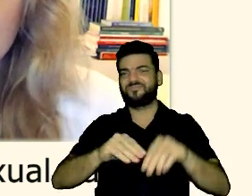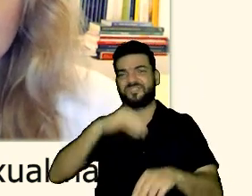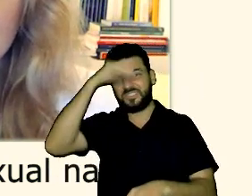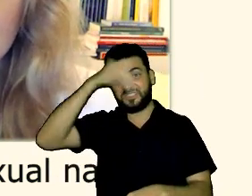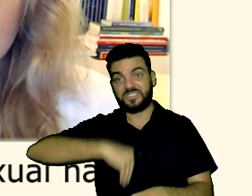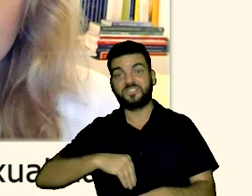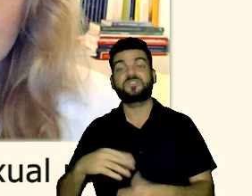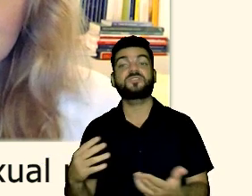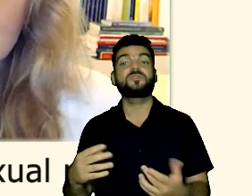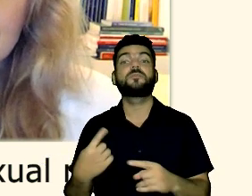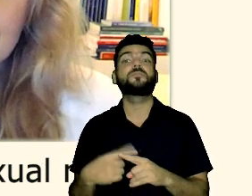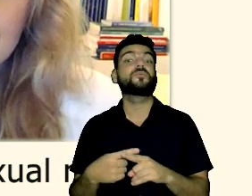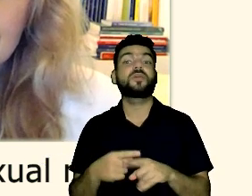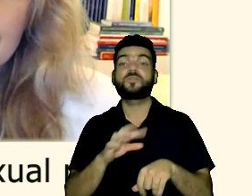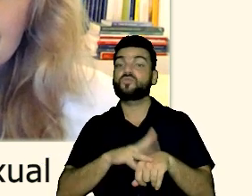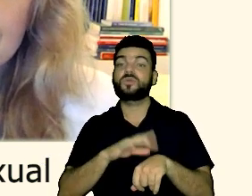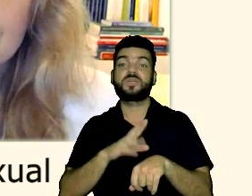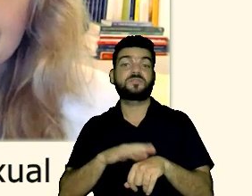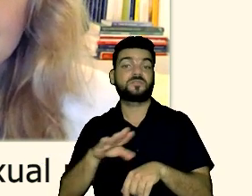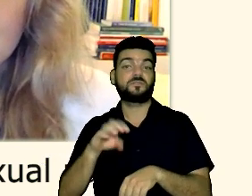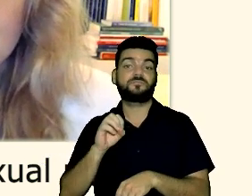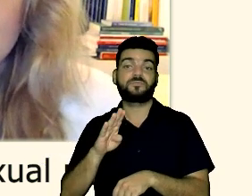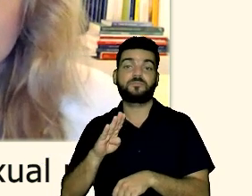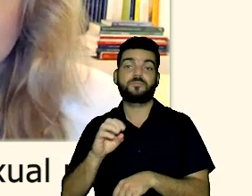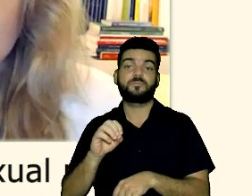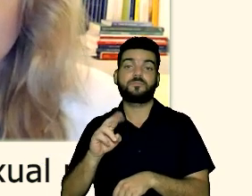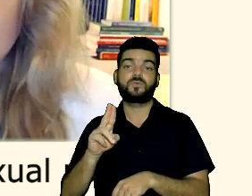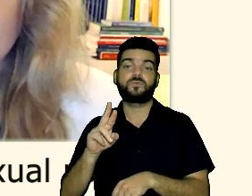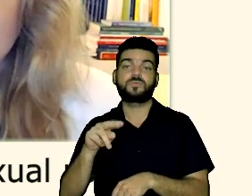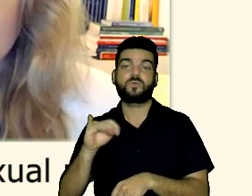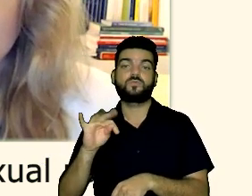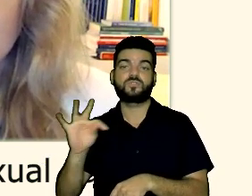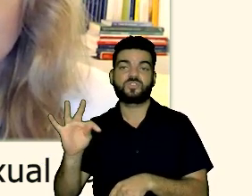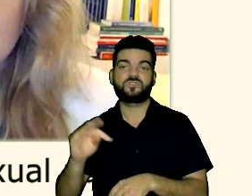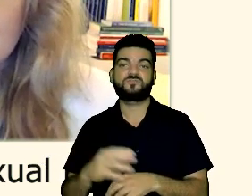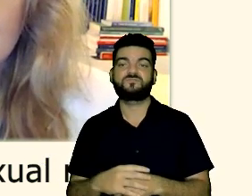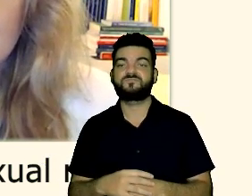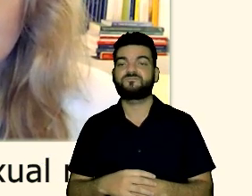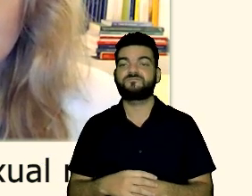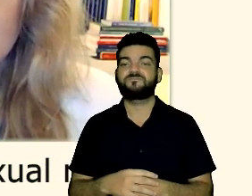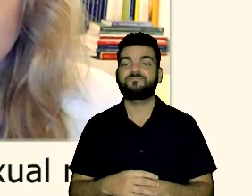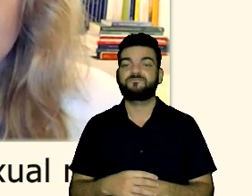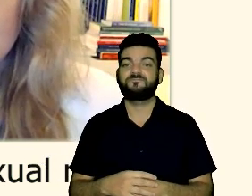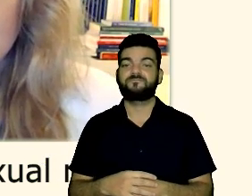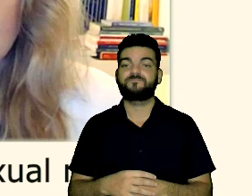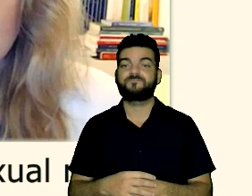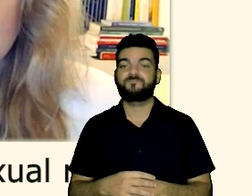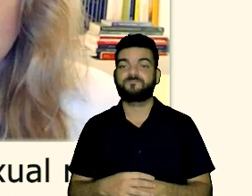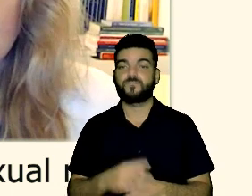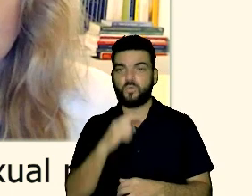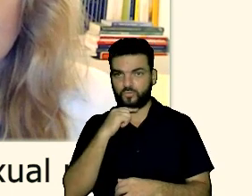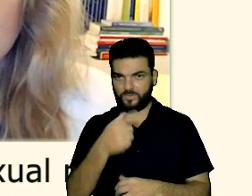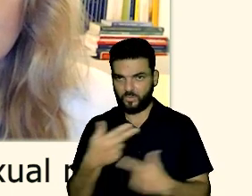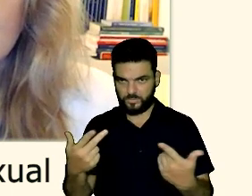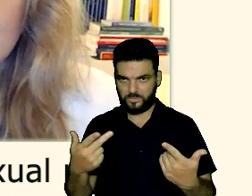afastamentos, né, do trabalho pelo diagnóstico da síndrome de burnout.